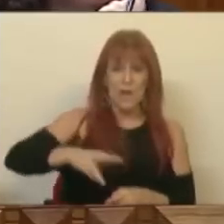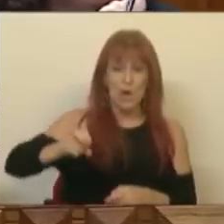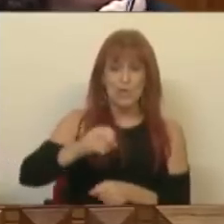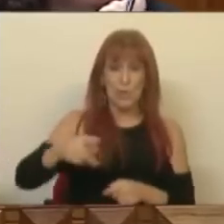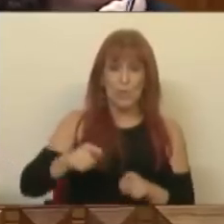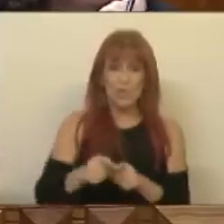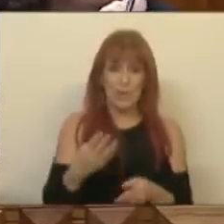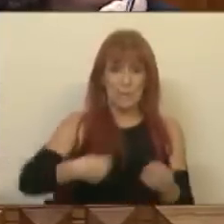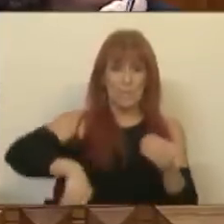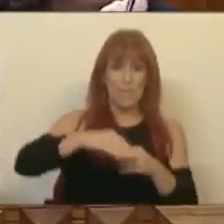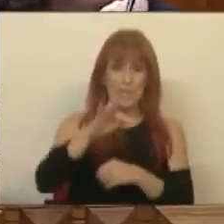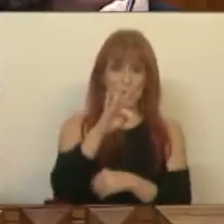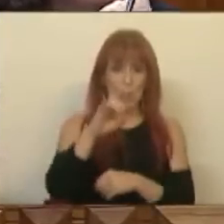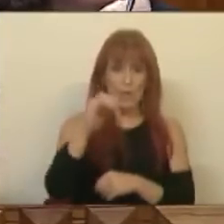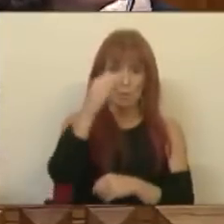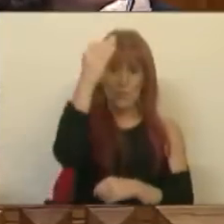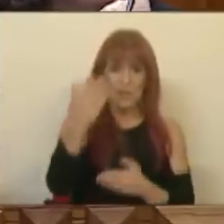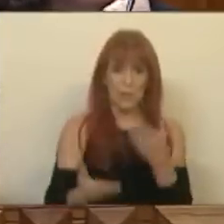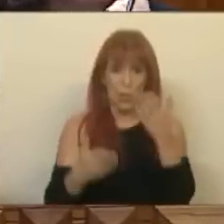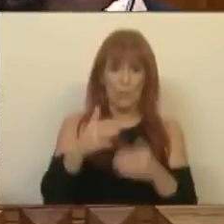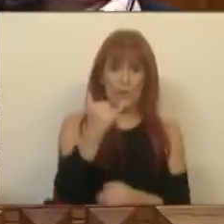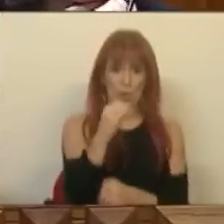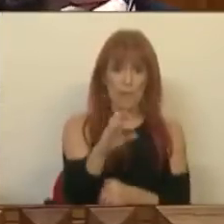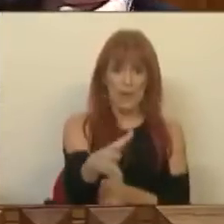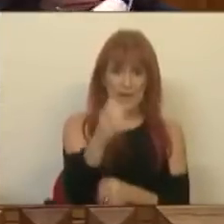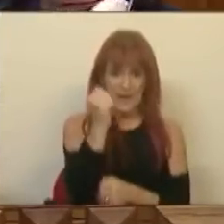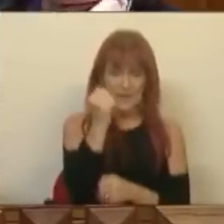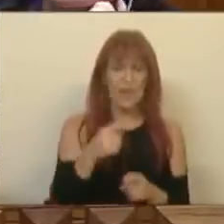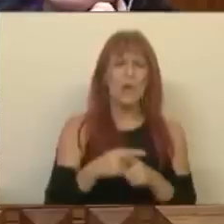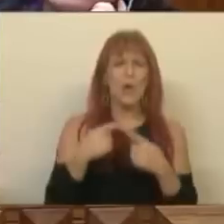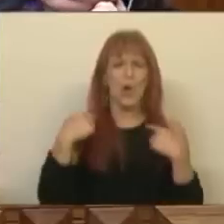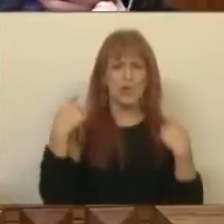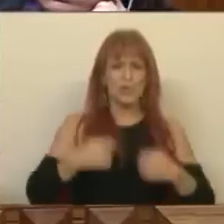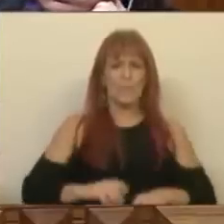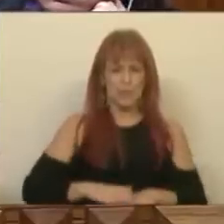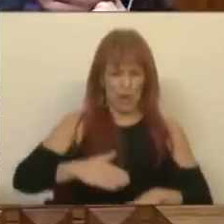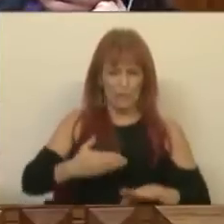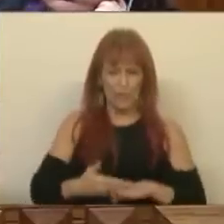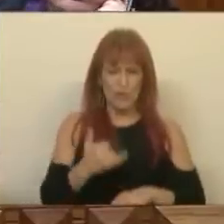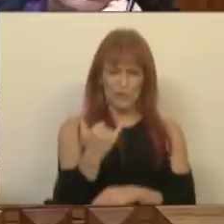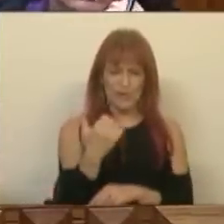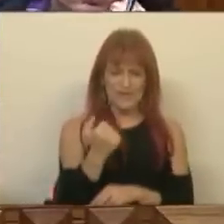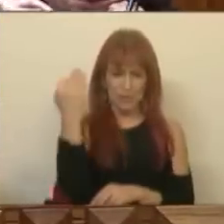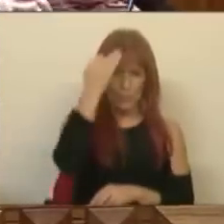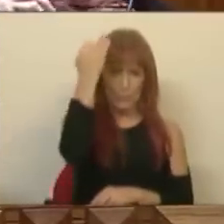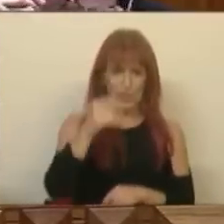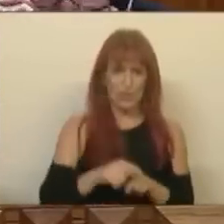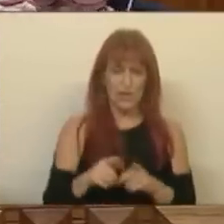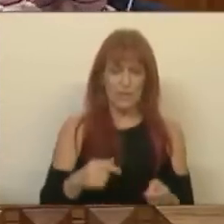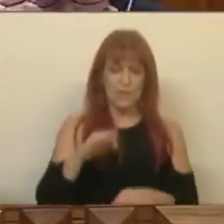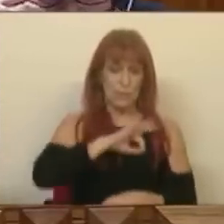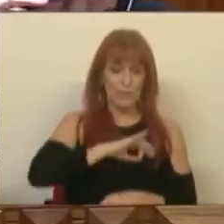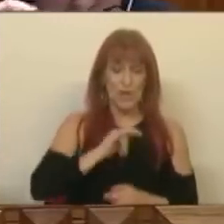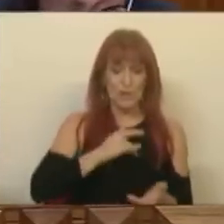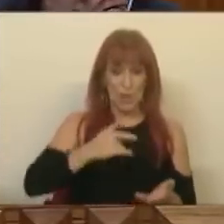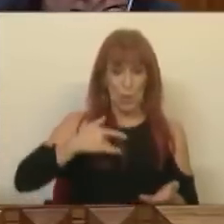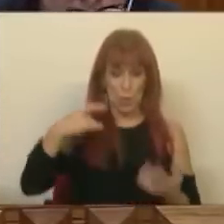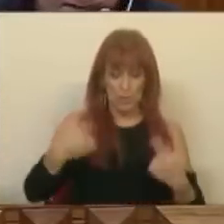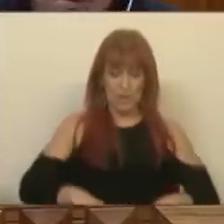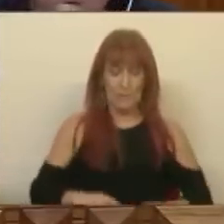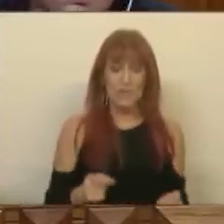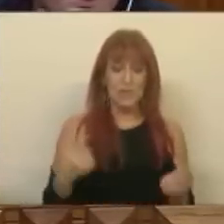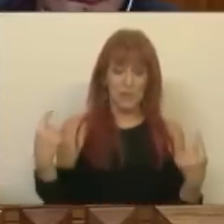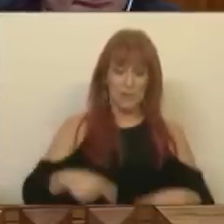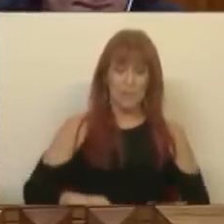há mais de 40% do que era em 2015 nós temos um reforço de 25% dos Profissionais de Saúde e